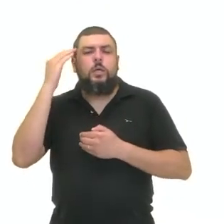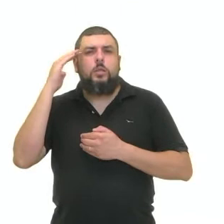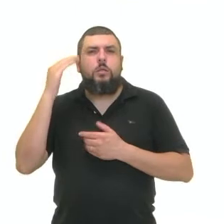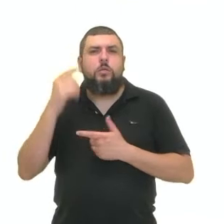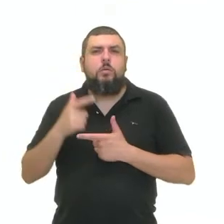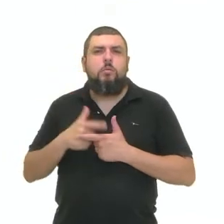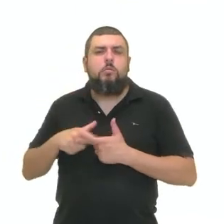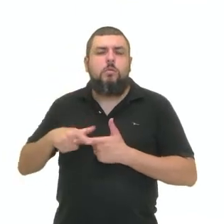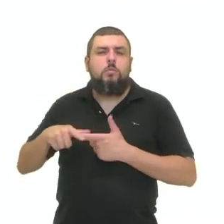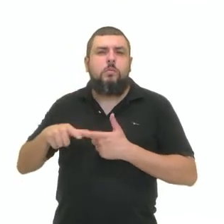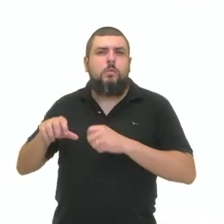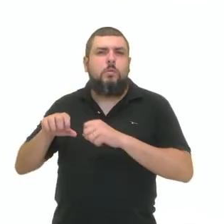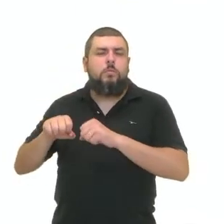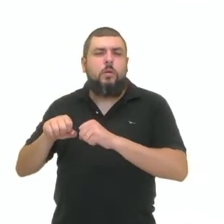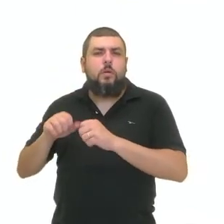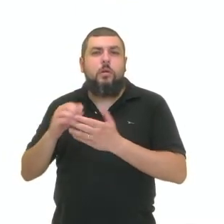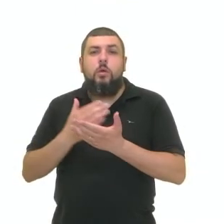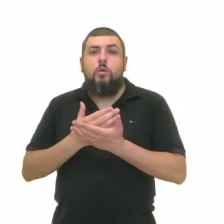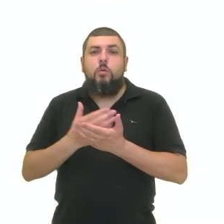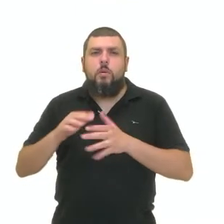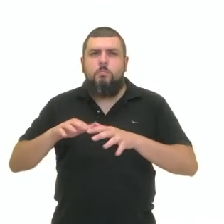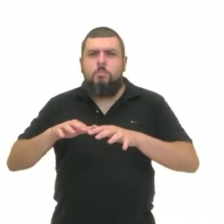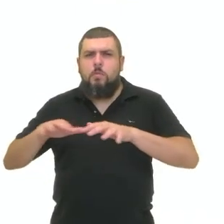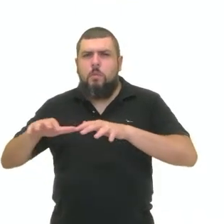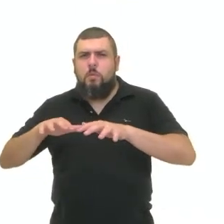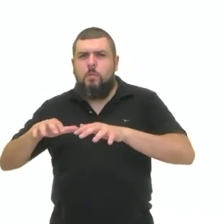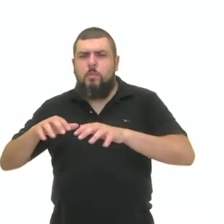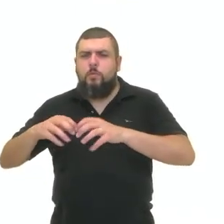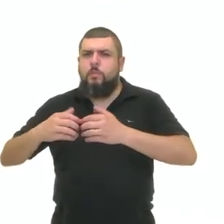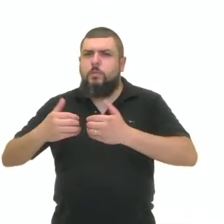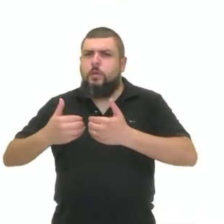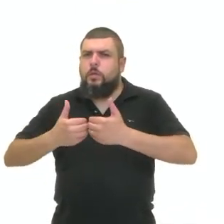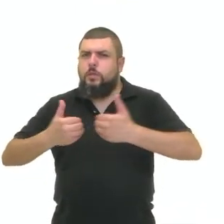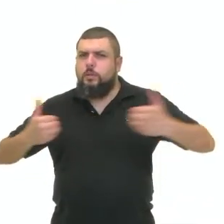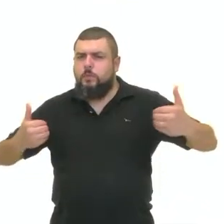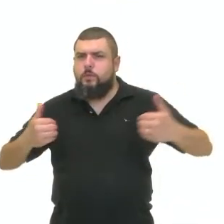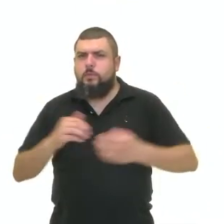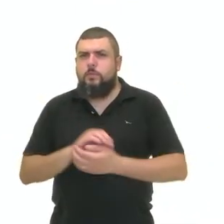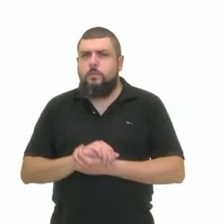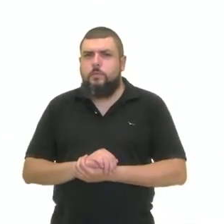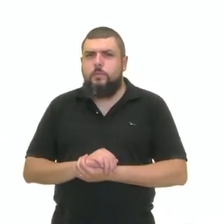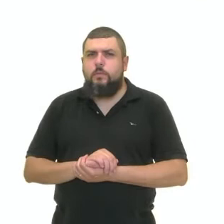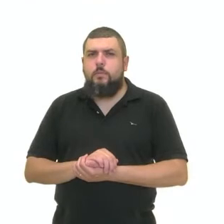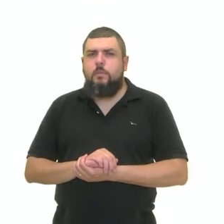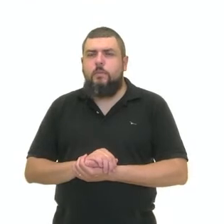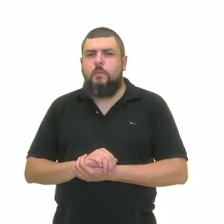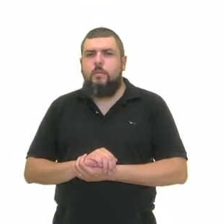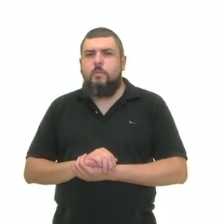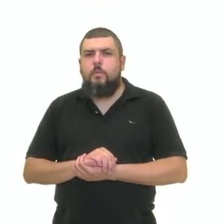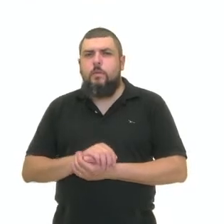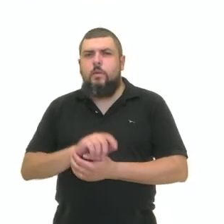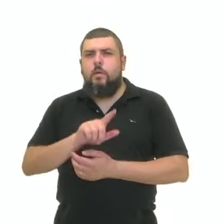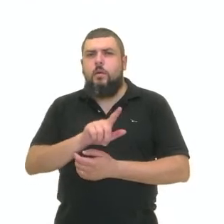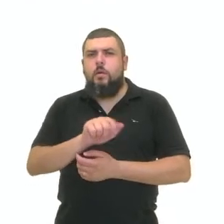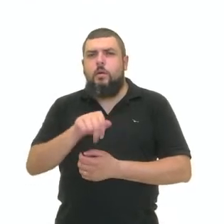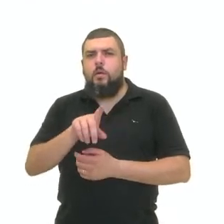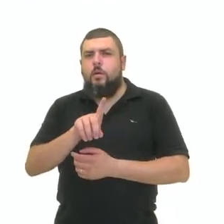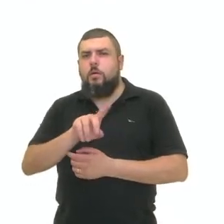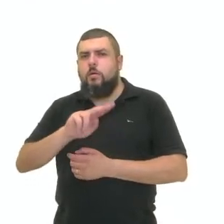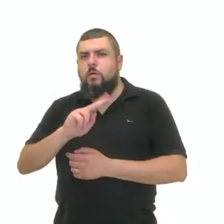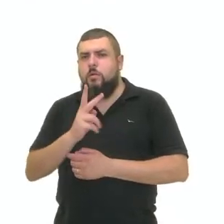colonização e começa um movimentos separatistas o Mahatma Gandhi foi uma figura extremamente